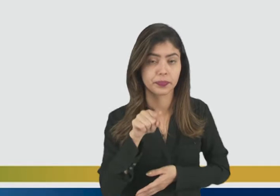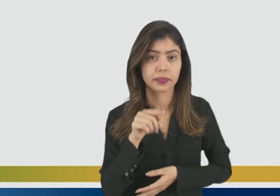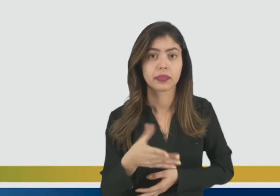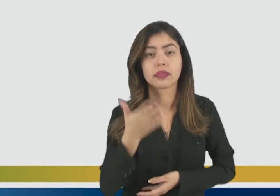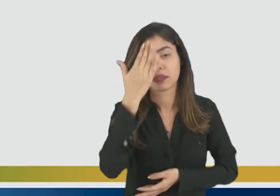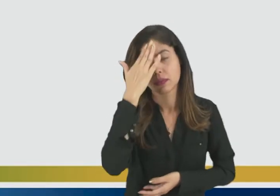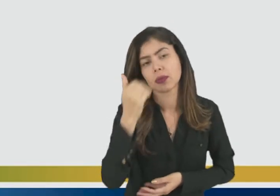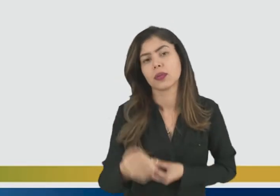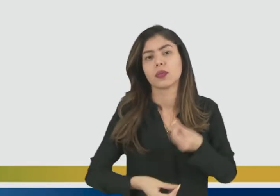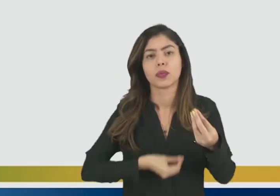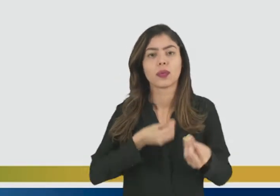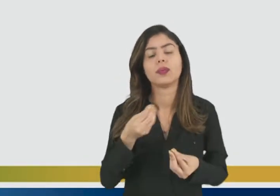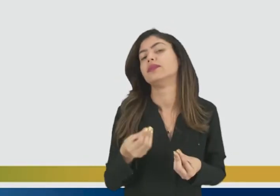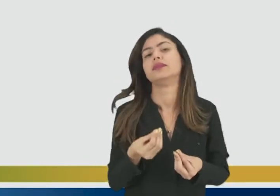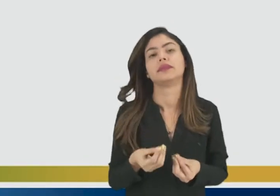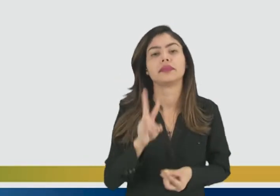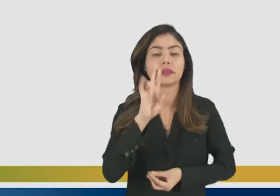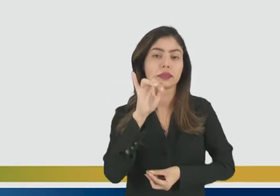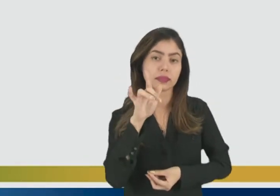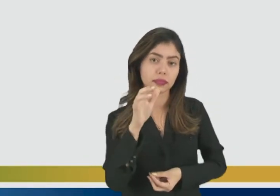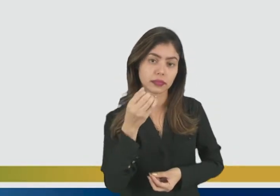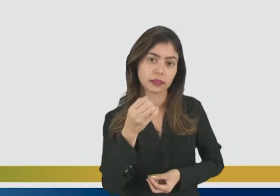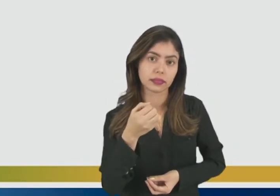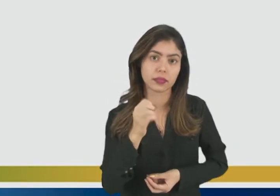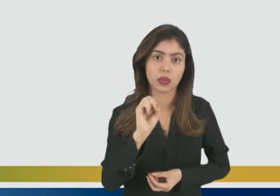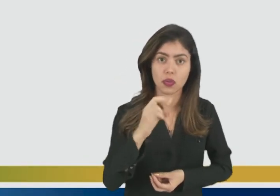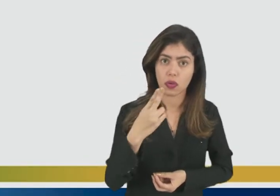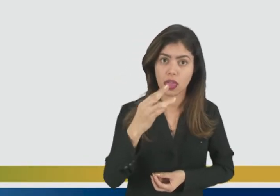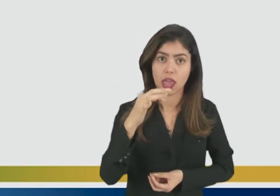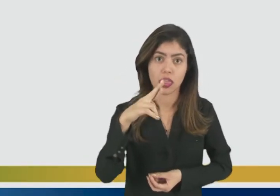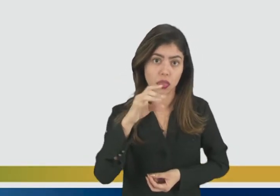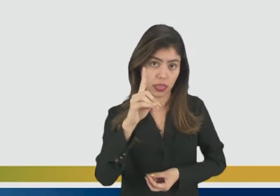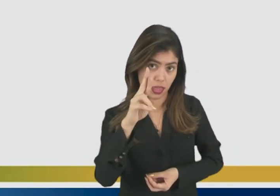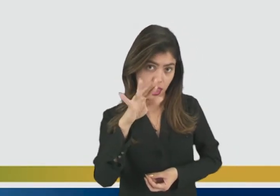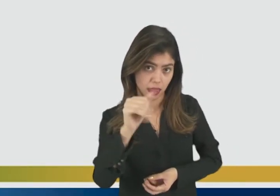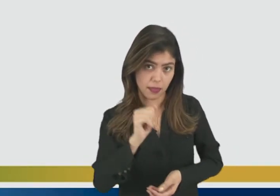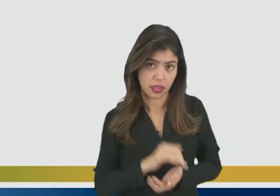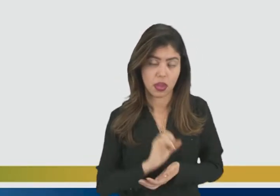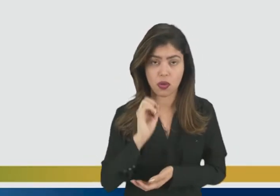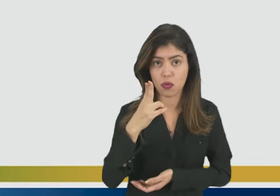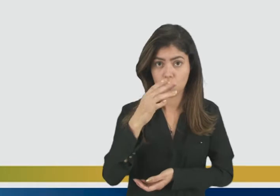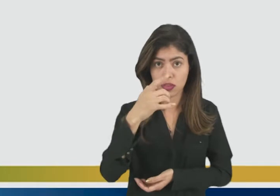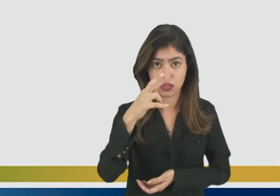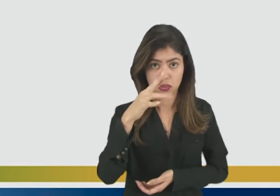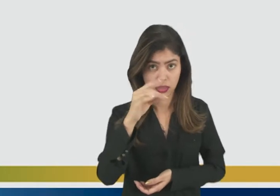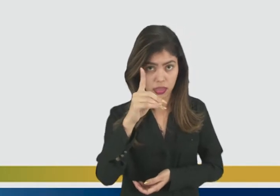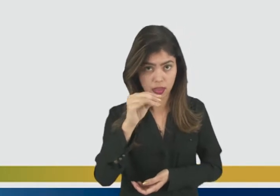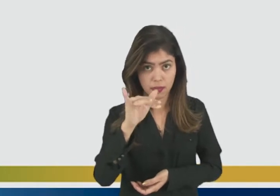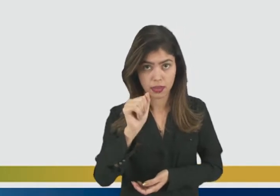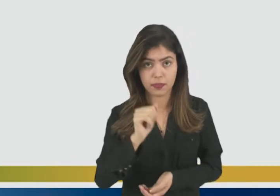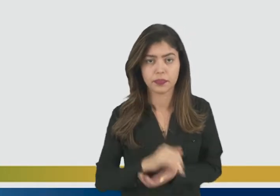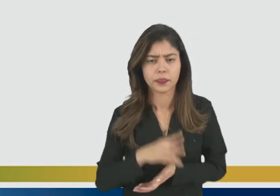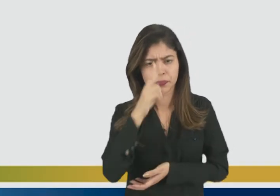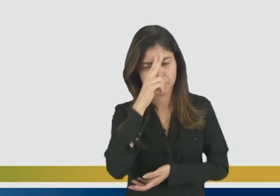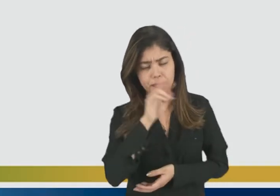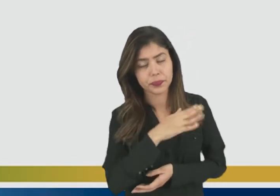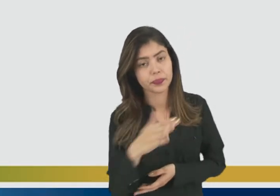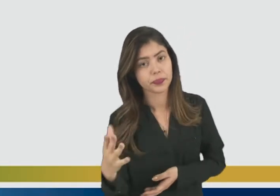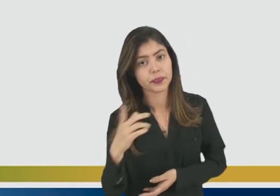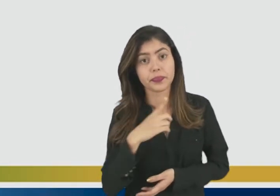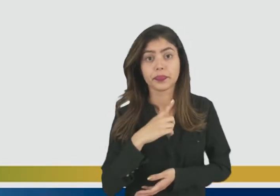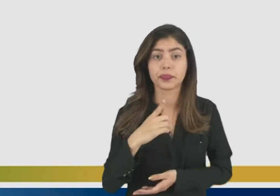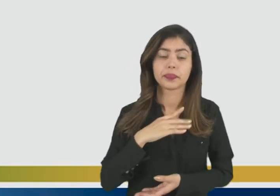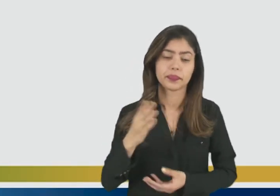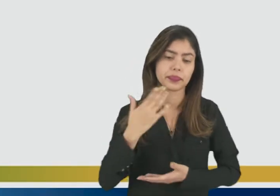nós saberemos se a nossa reação é endotérmica ou se a reação é exotérmica. Vale lembrar que quando a variação